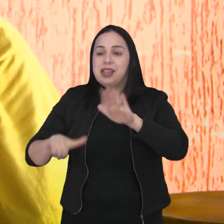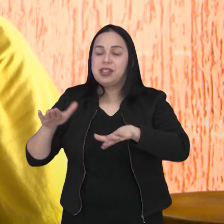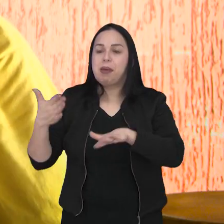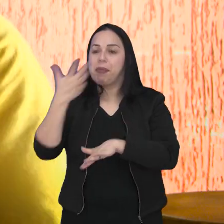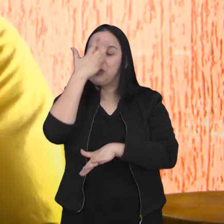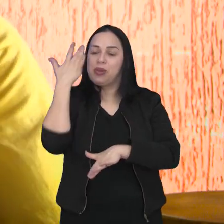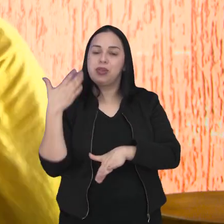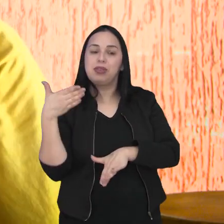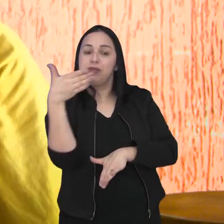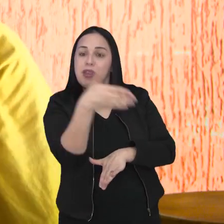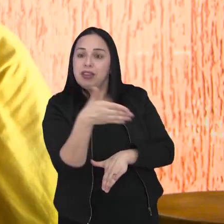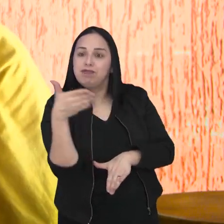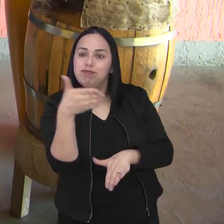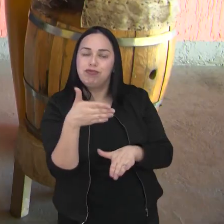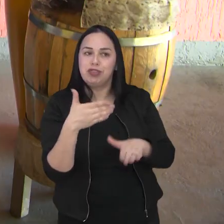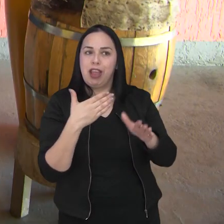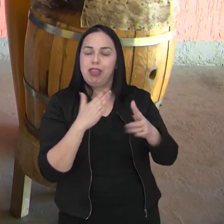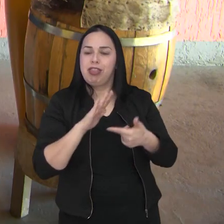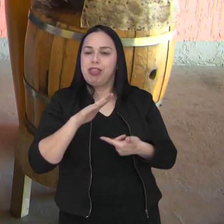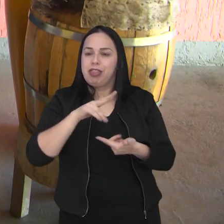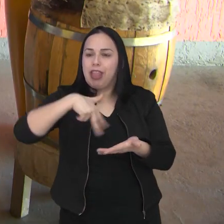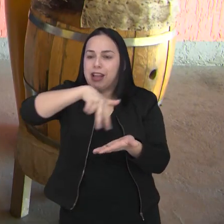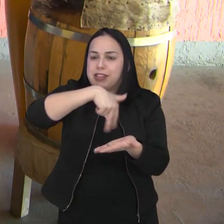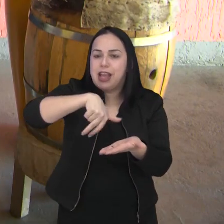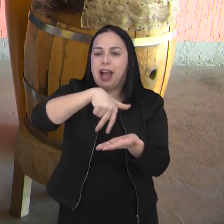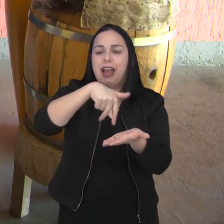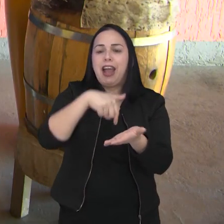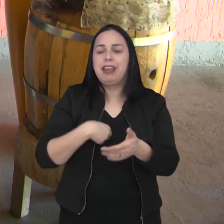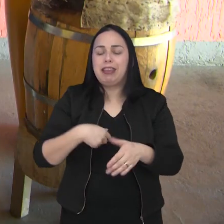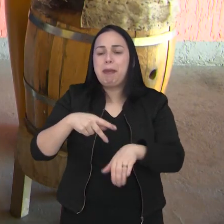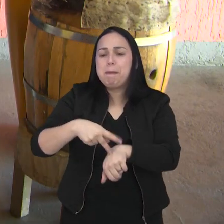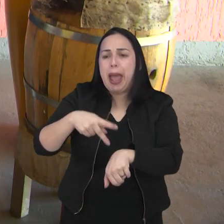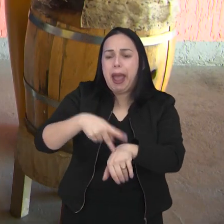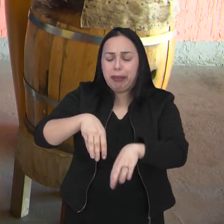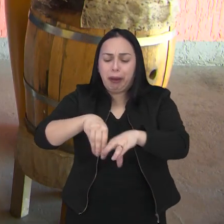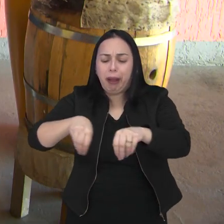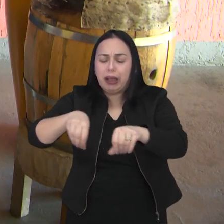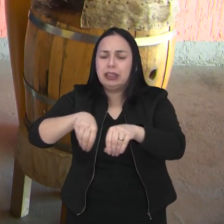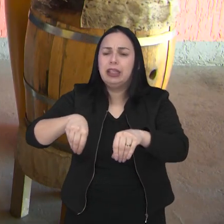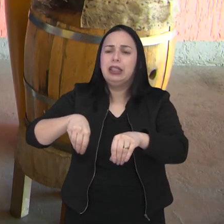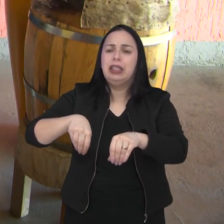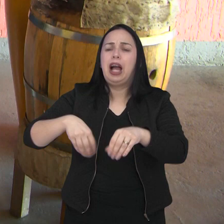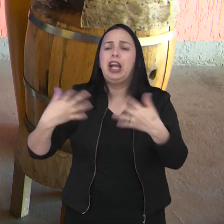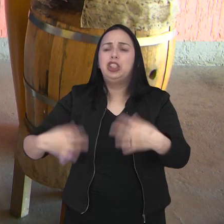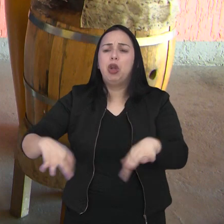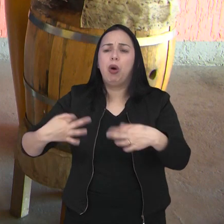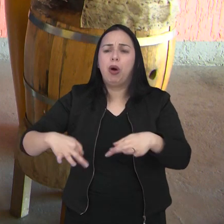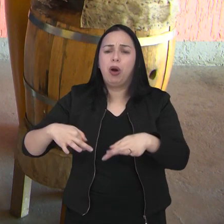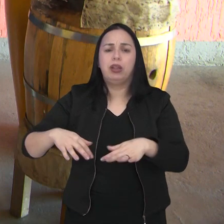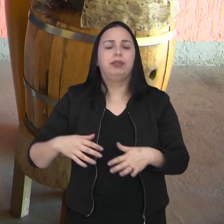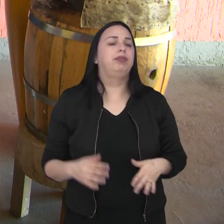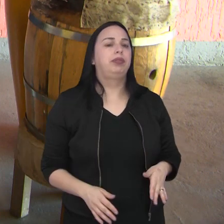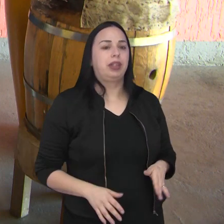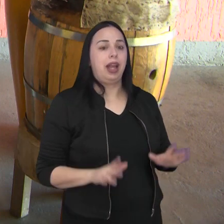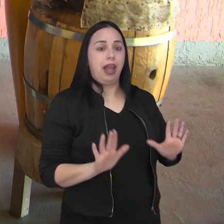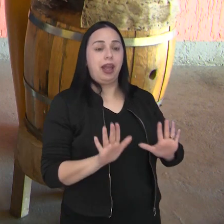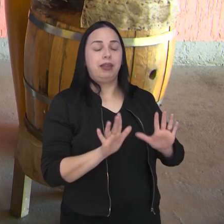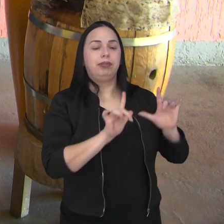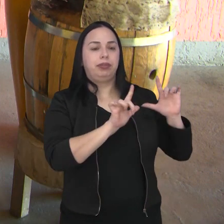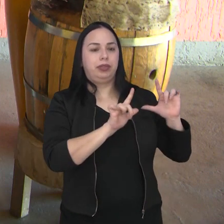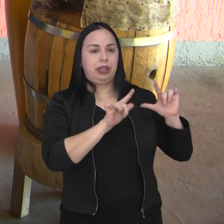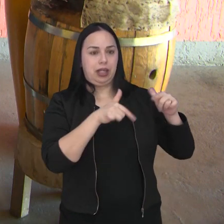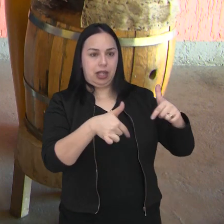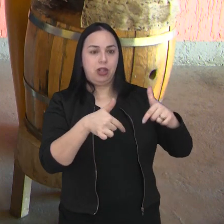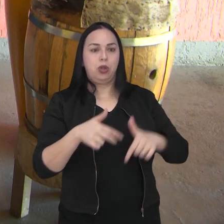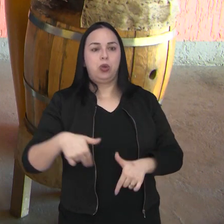pessoa vai dançar, muita gente tem pedra, pode estar machucando. Aí pode machucar os pés. Né? Você falou isso, eu lembrei, é tradicional, né,